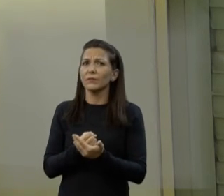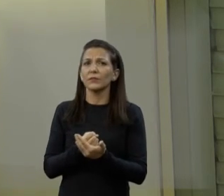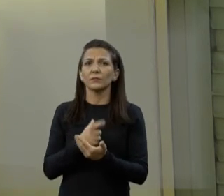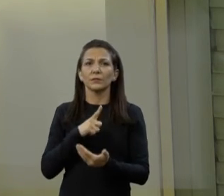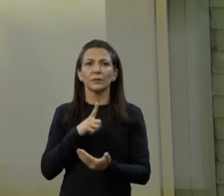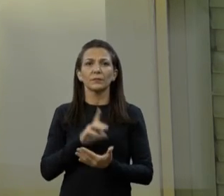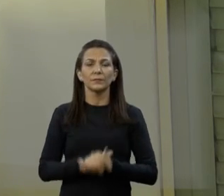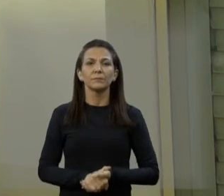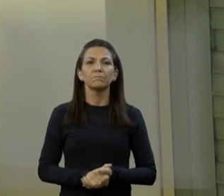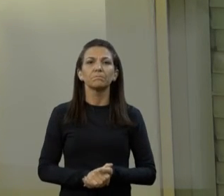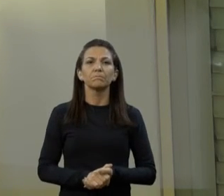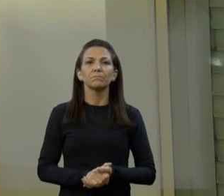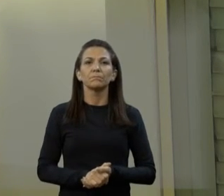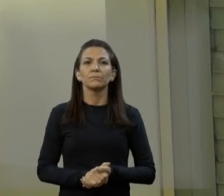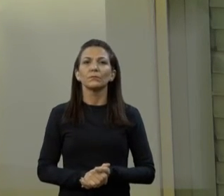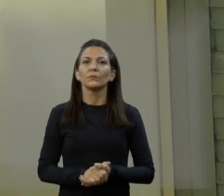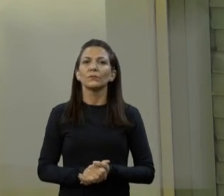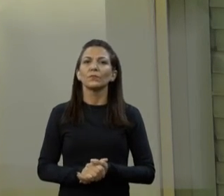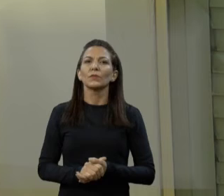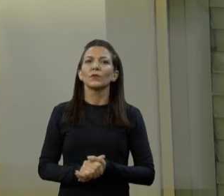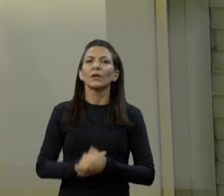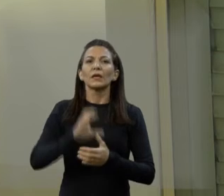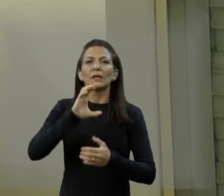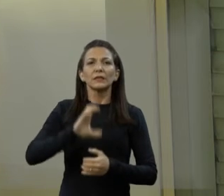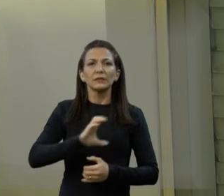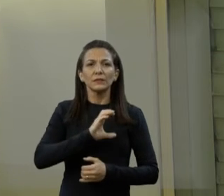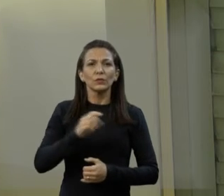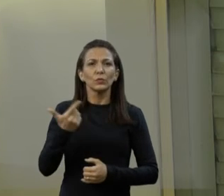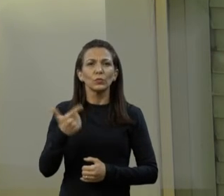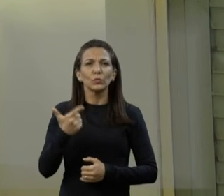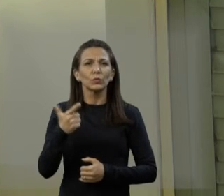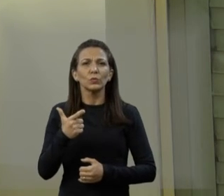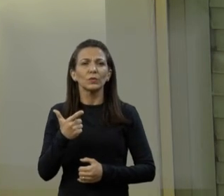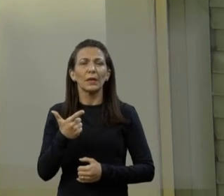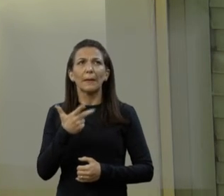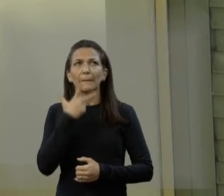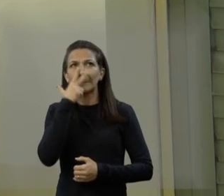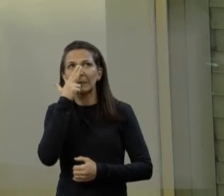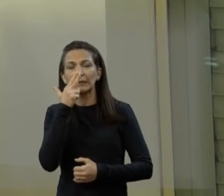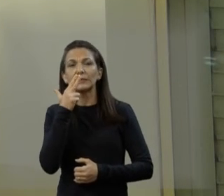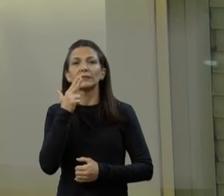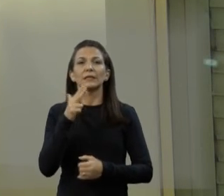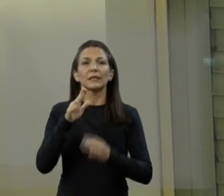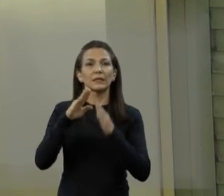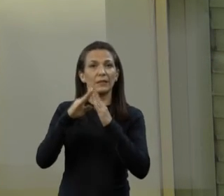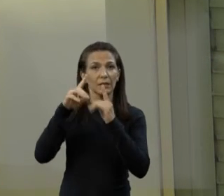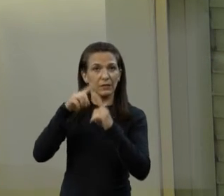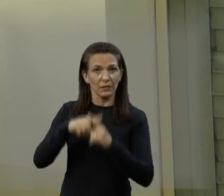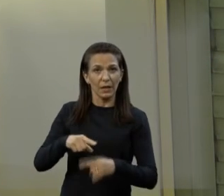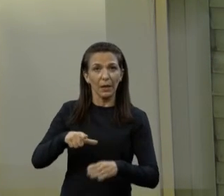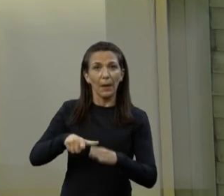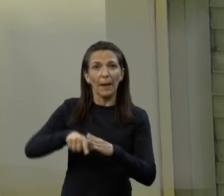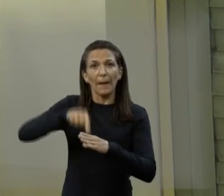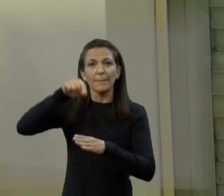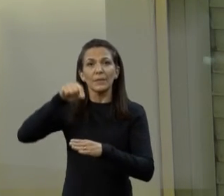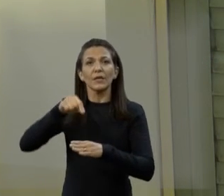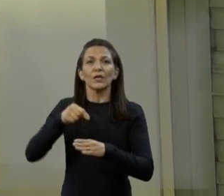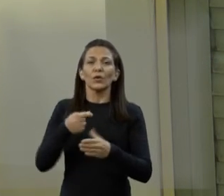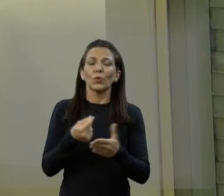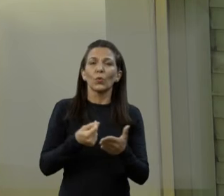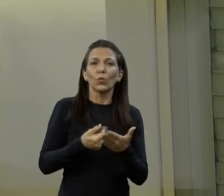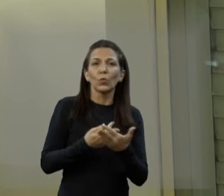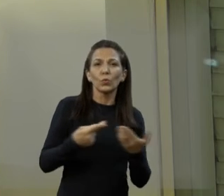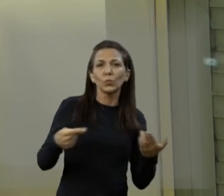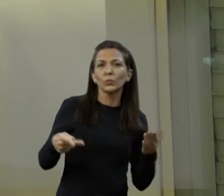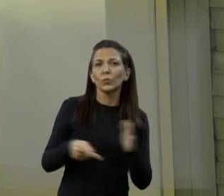alguns dizem que esses jogos não são cristãos e Eu discordo nas nossas paróquias fazemos bingos e rifas